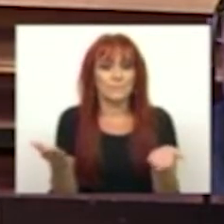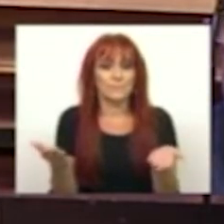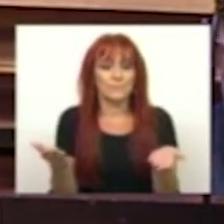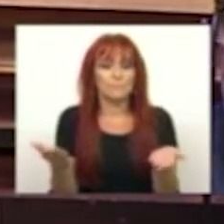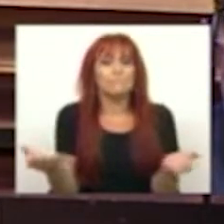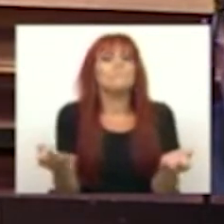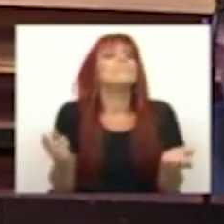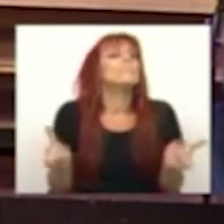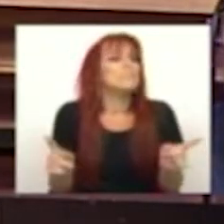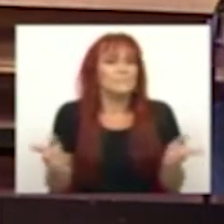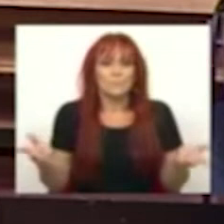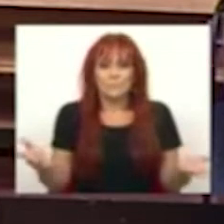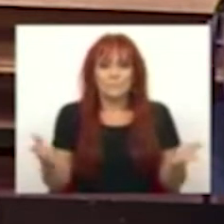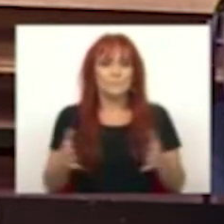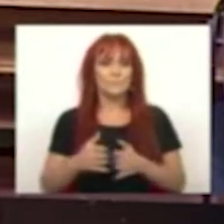incentivo